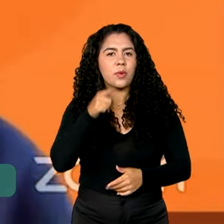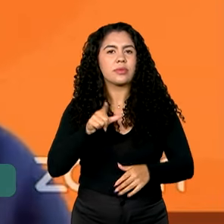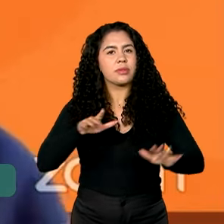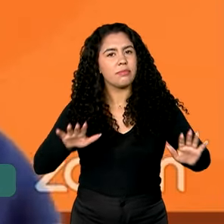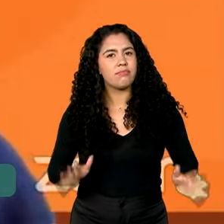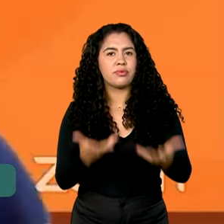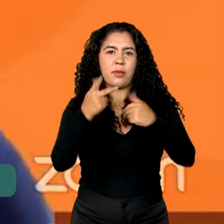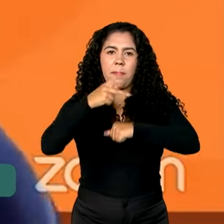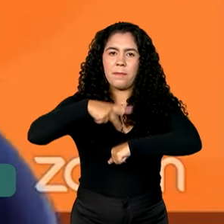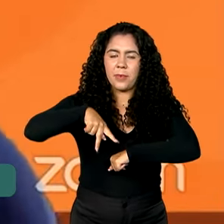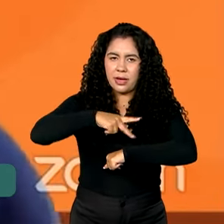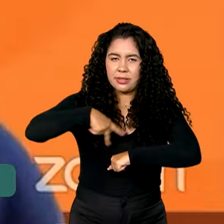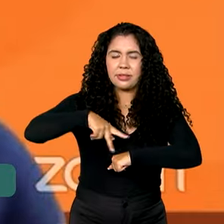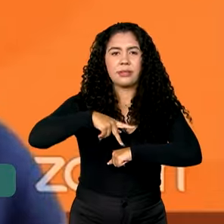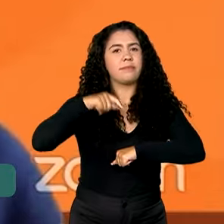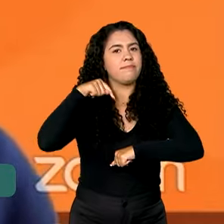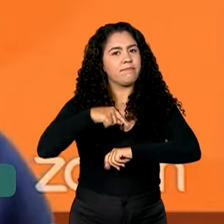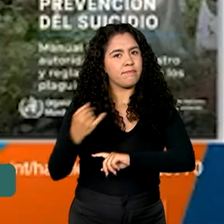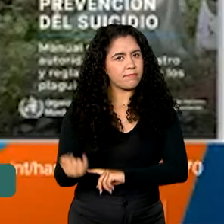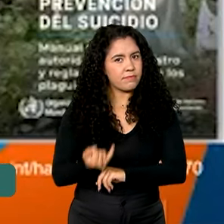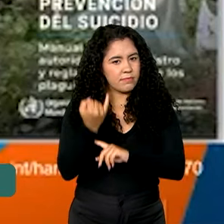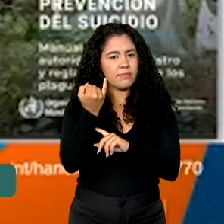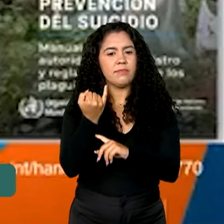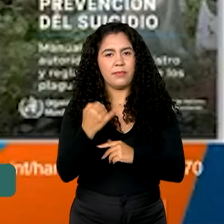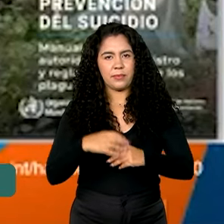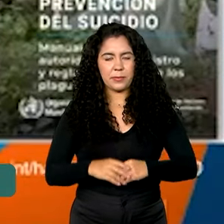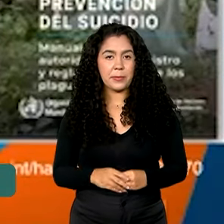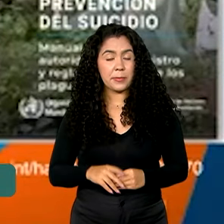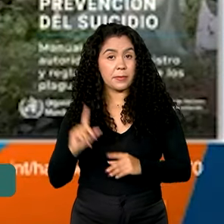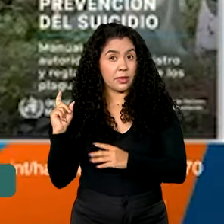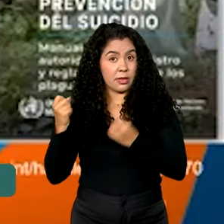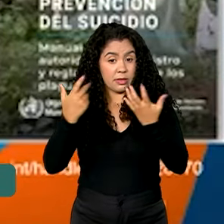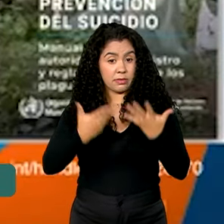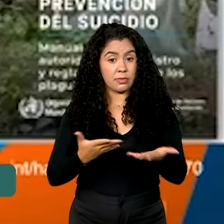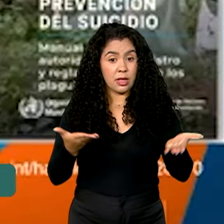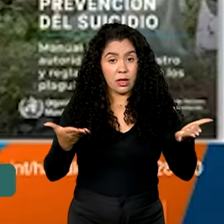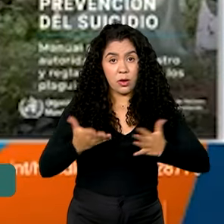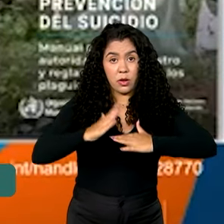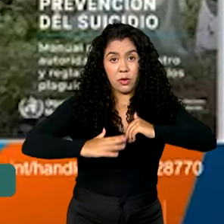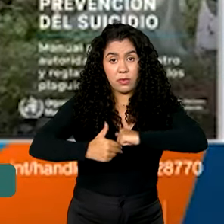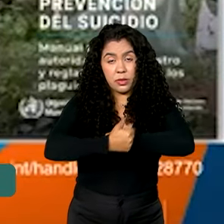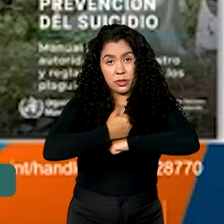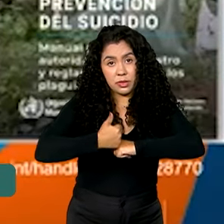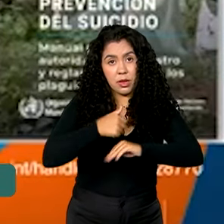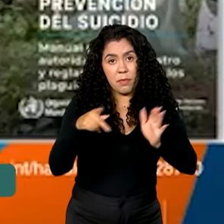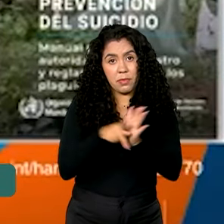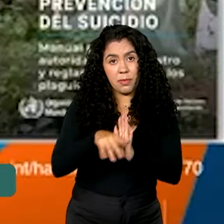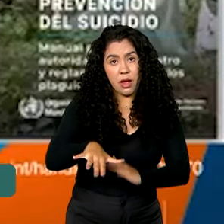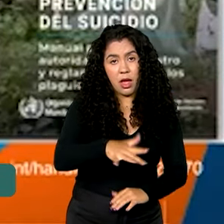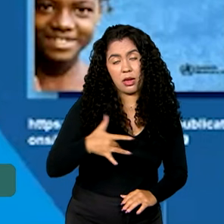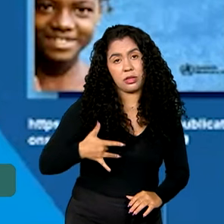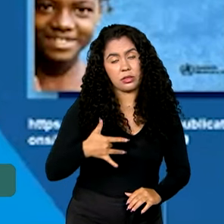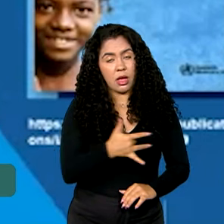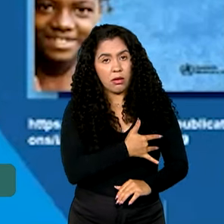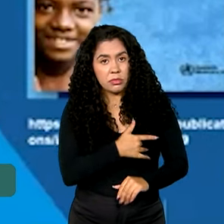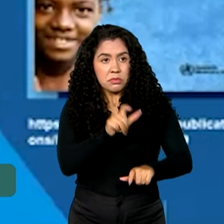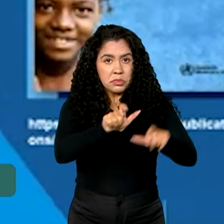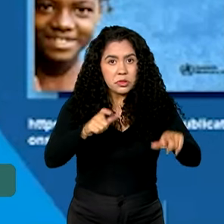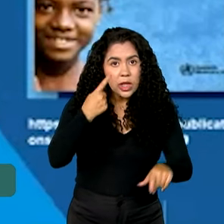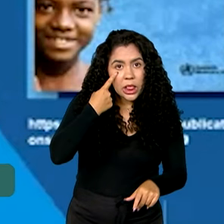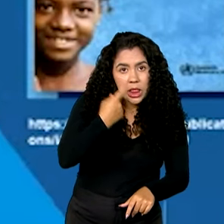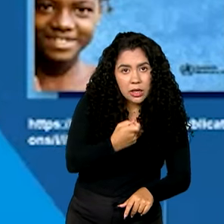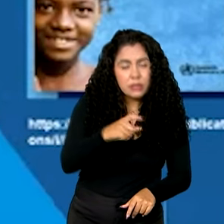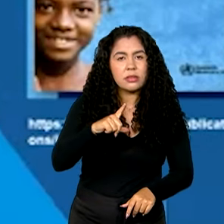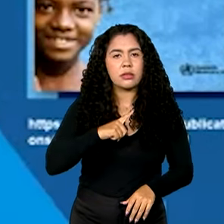o país é muito importante para a região. Agora, profissionais de saúde e quem mais tiver interesse pode